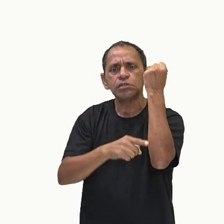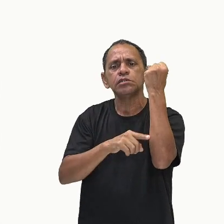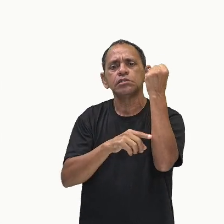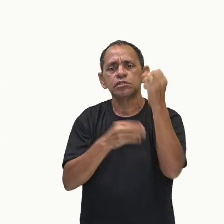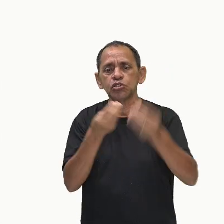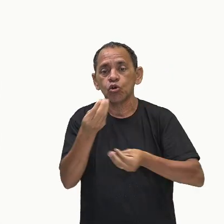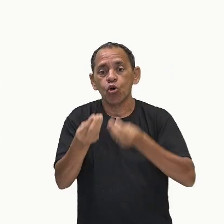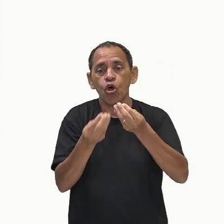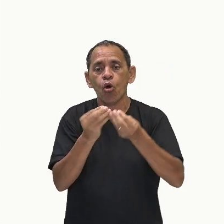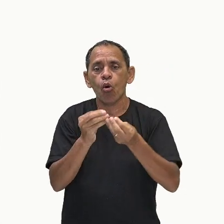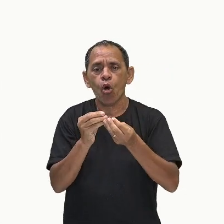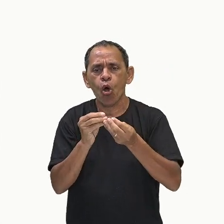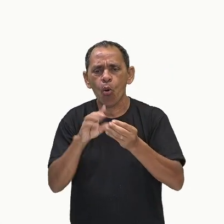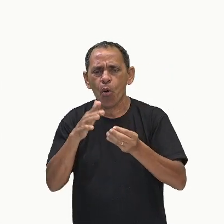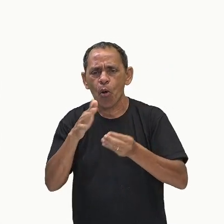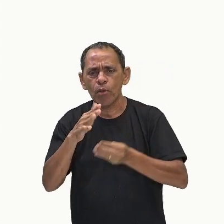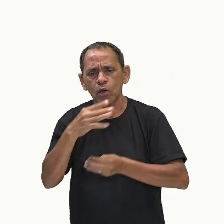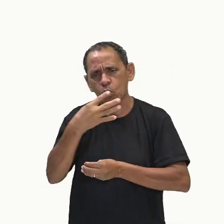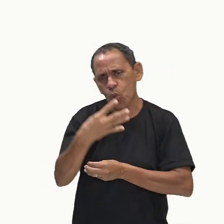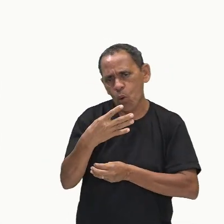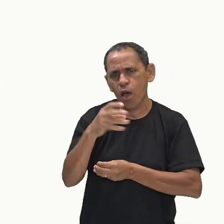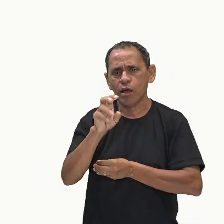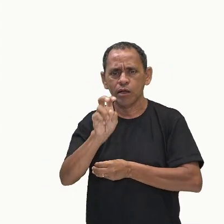450, perto da faixa azul, ou,